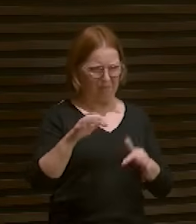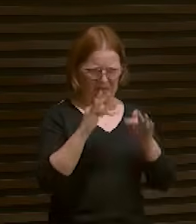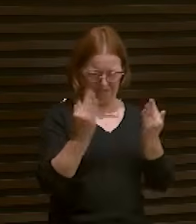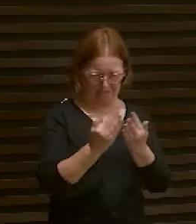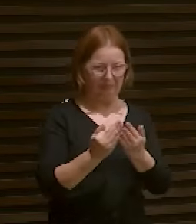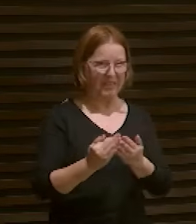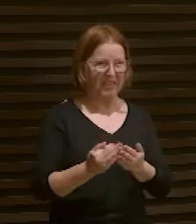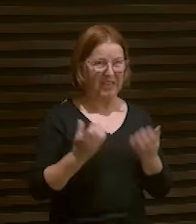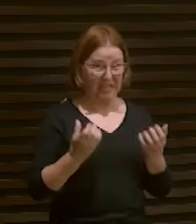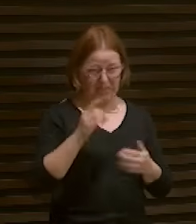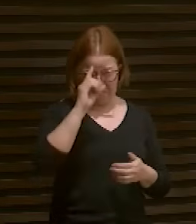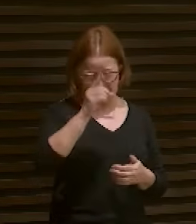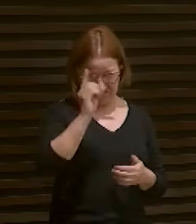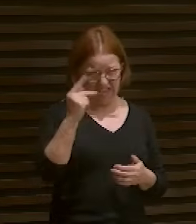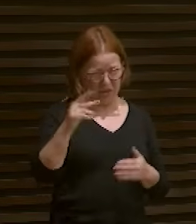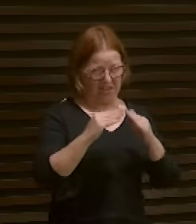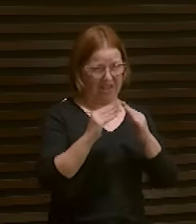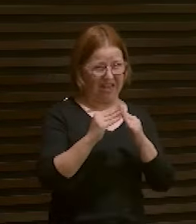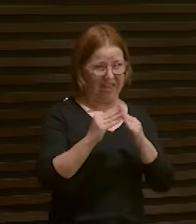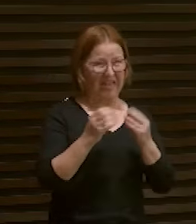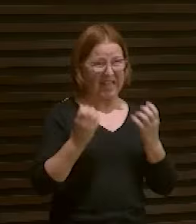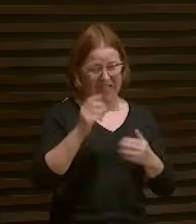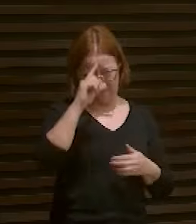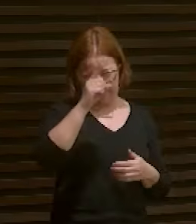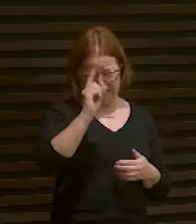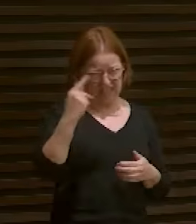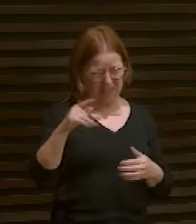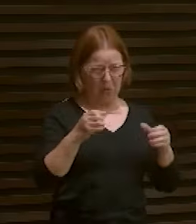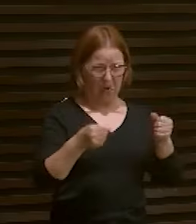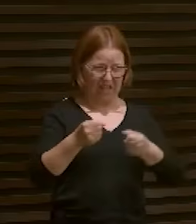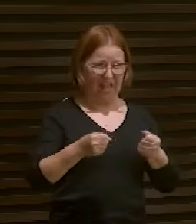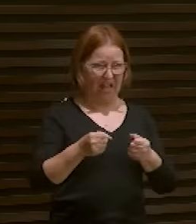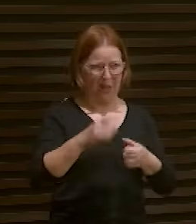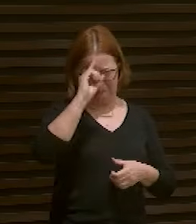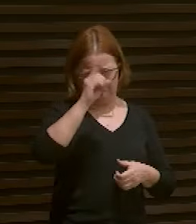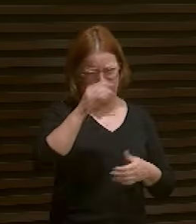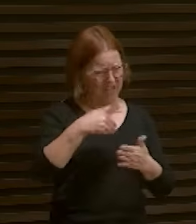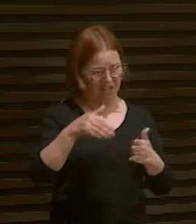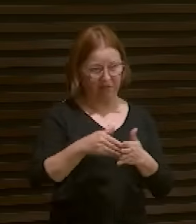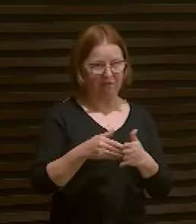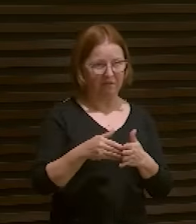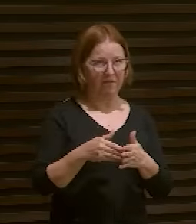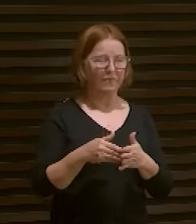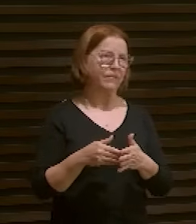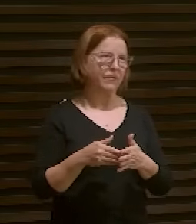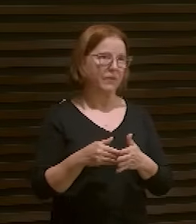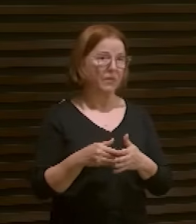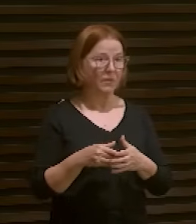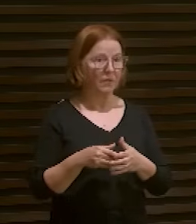e quer mandar dentro da tua casa, quer mandar no teu carro, quer mandar em tudo. São